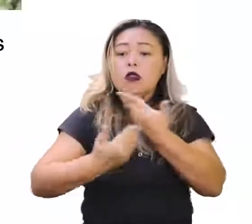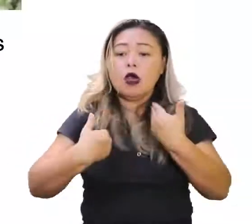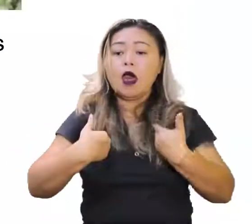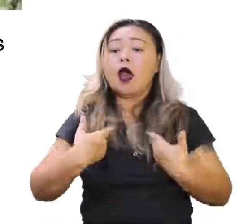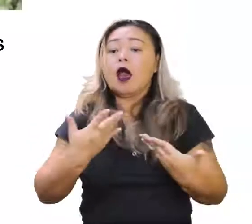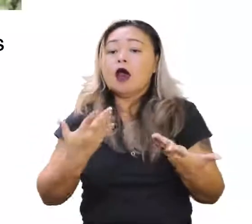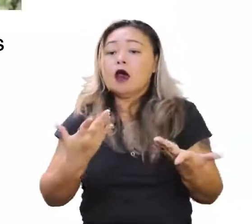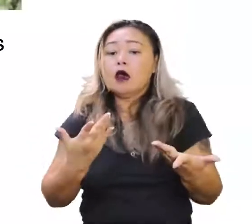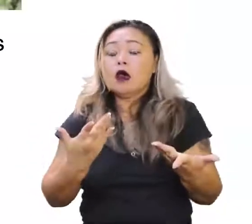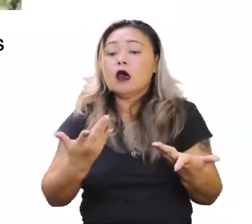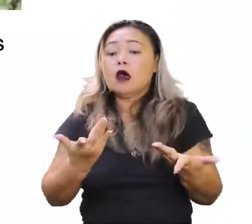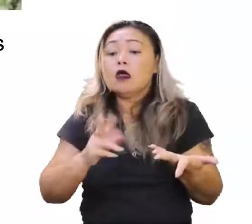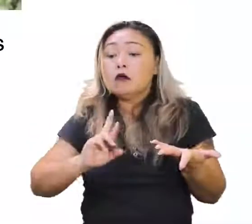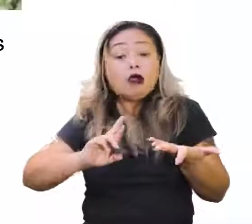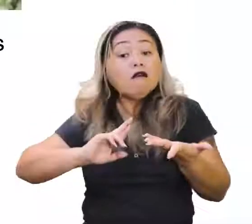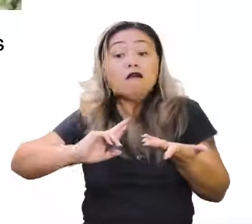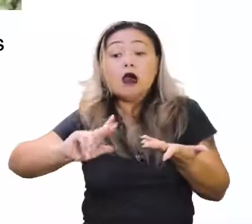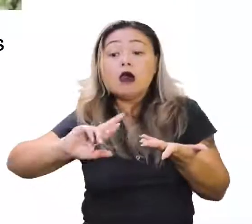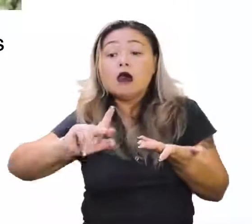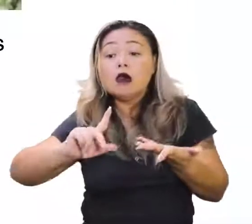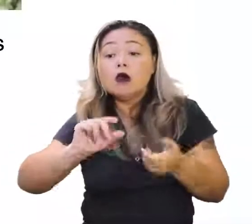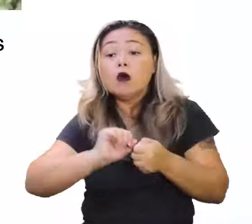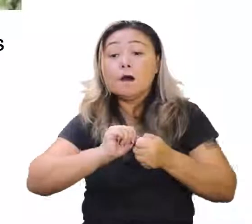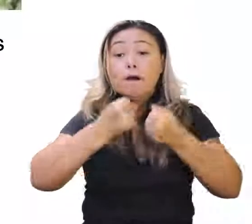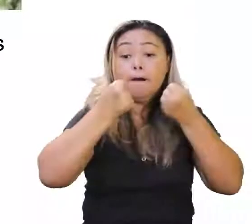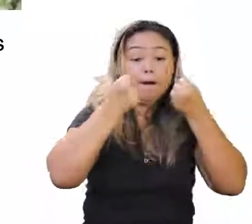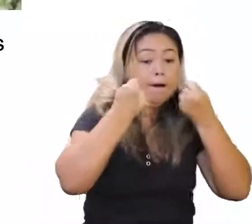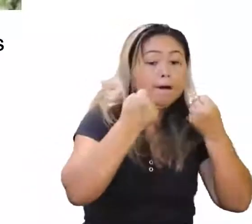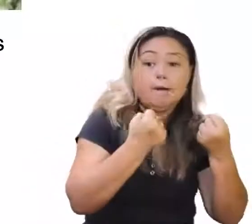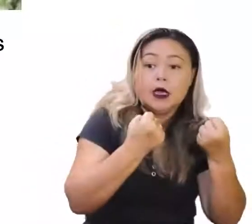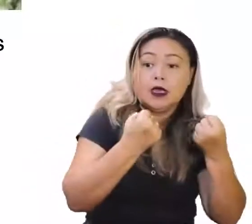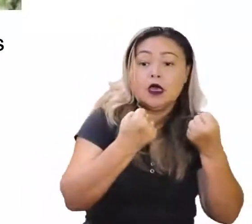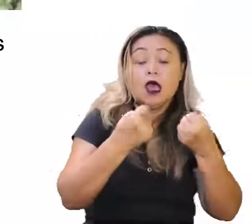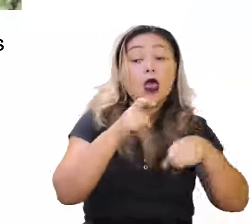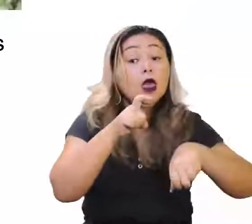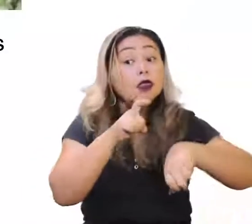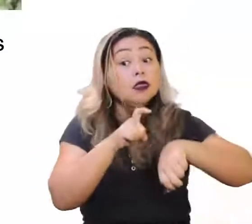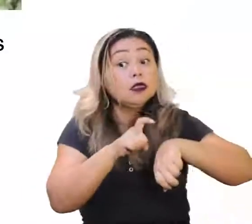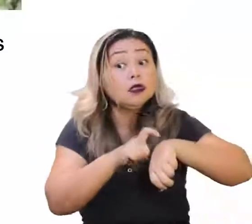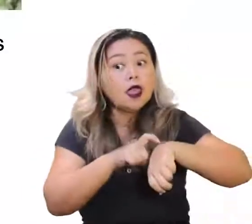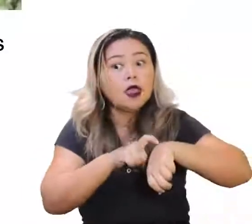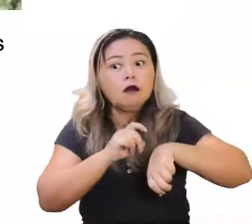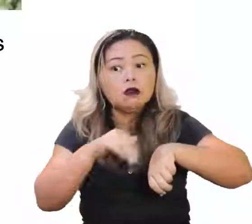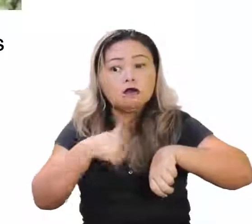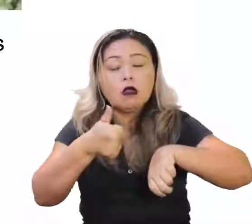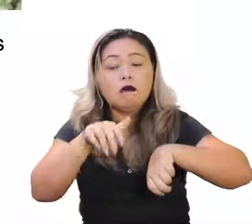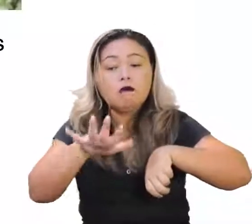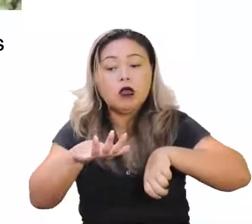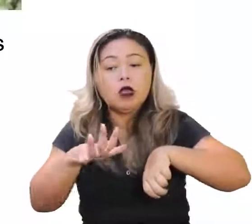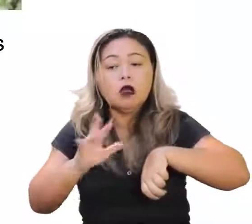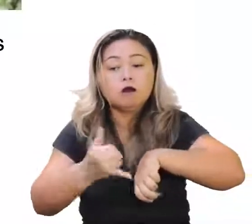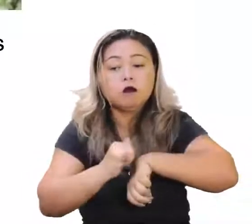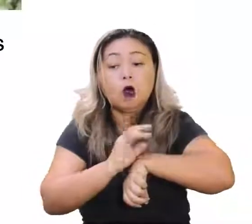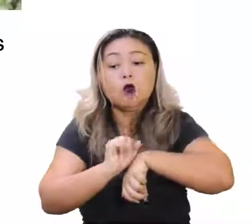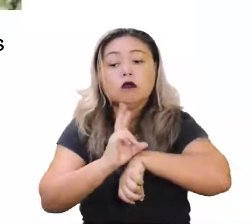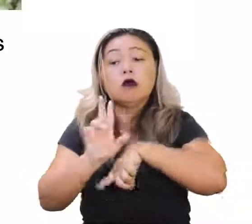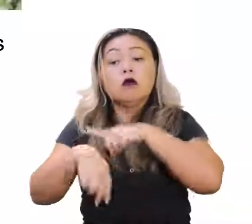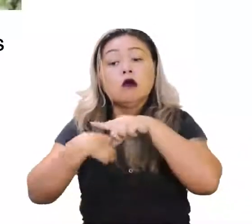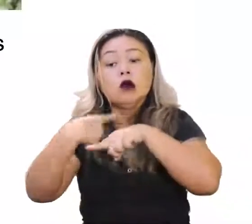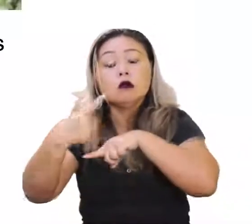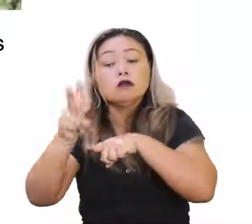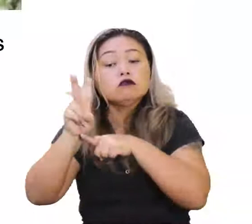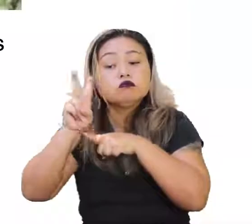também tem uma variação entre peso, tempo que passa na engorda ou no sistema intensivo